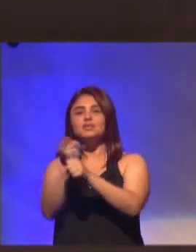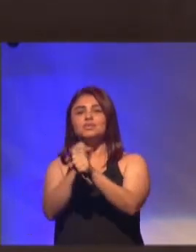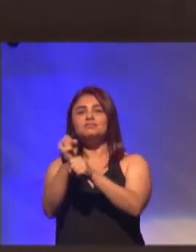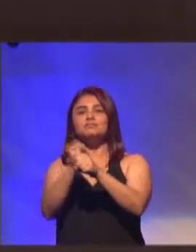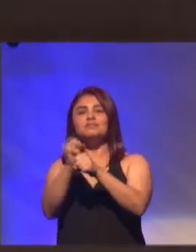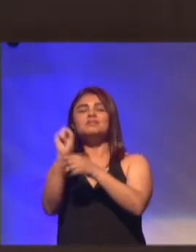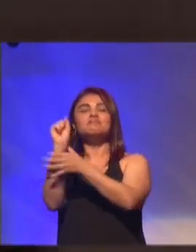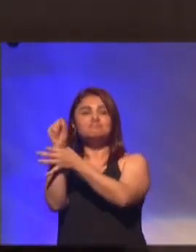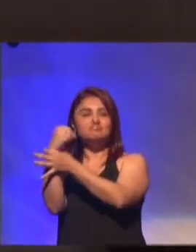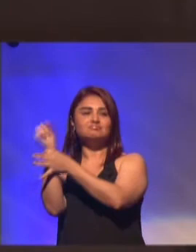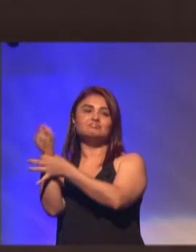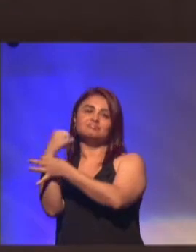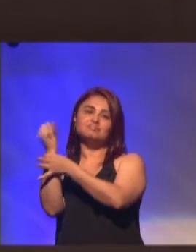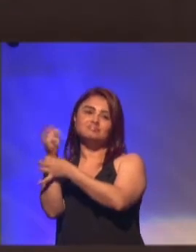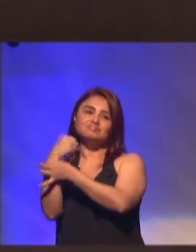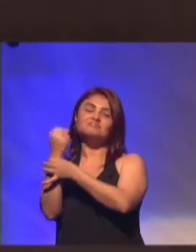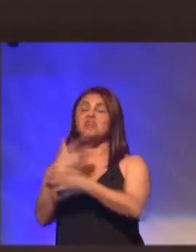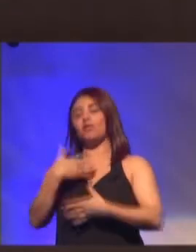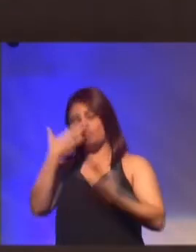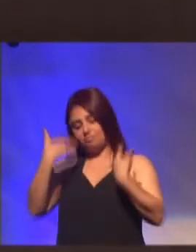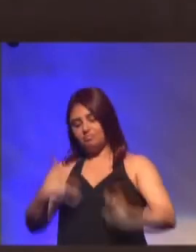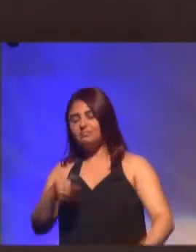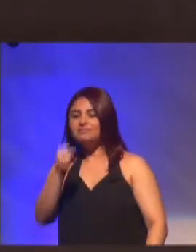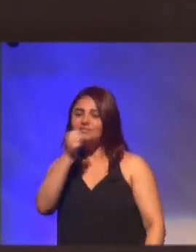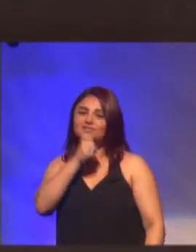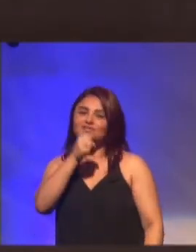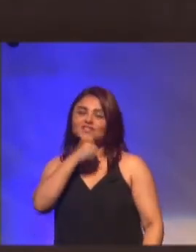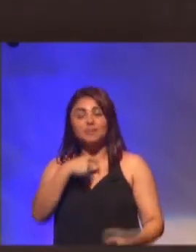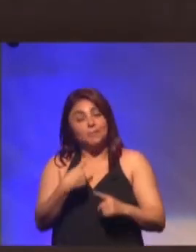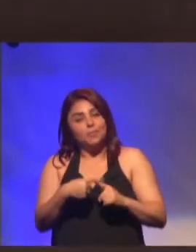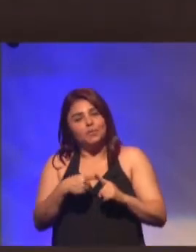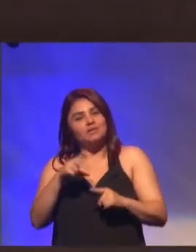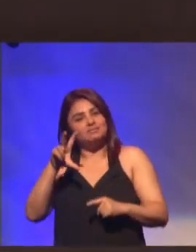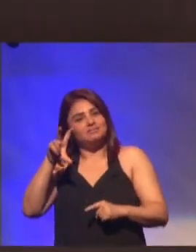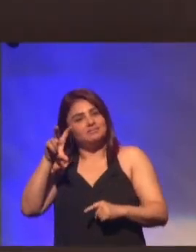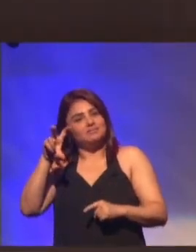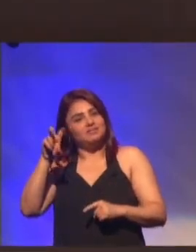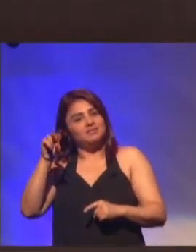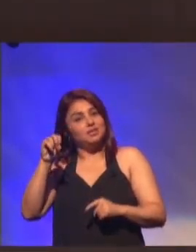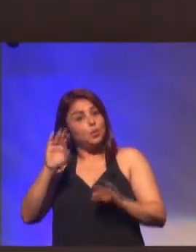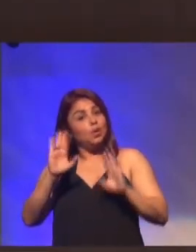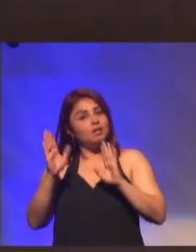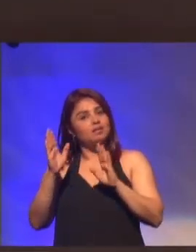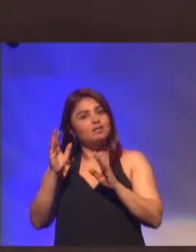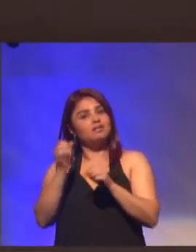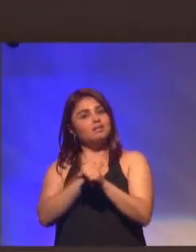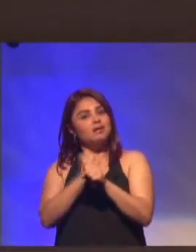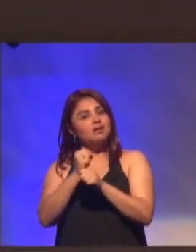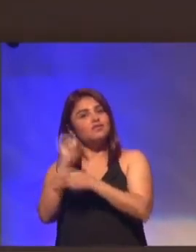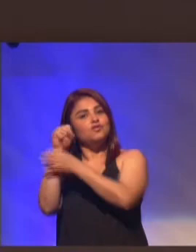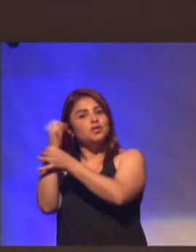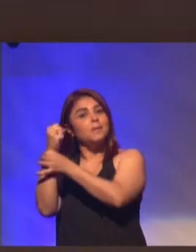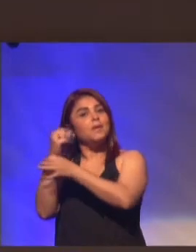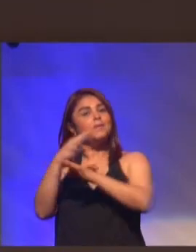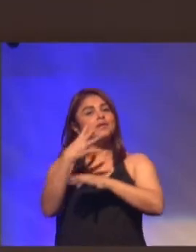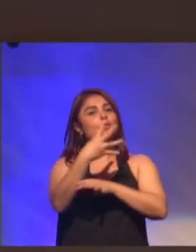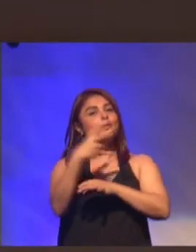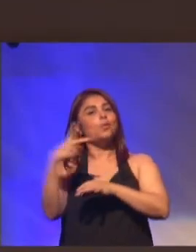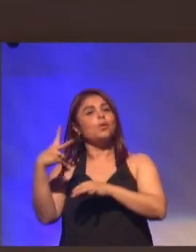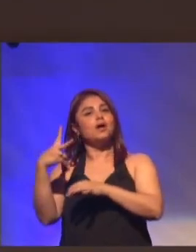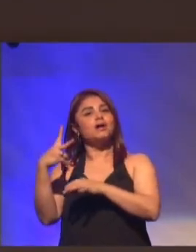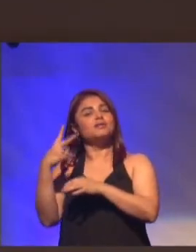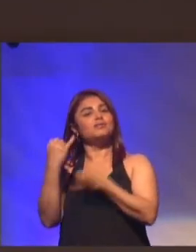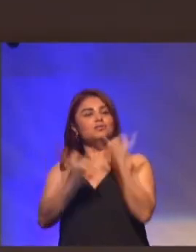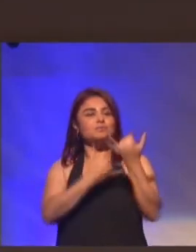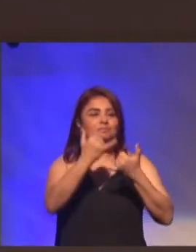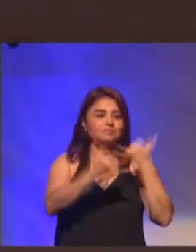fisioterapia. Velhinho, porque dos 50 anos, já 42 eu estou brincando disso. Isso só de